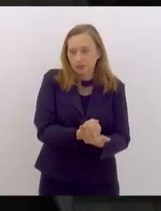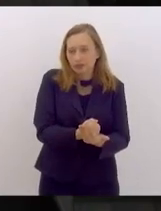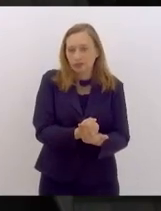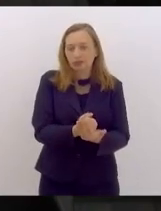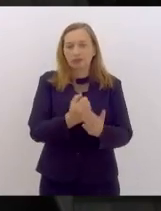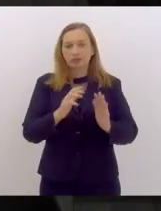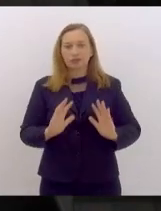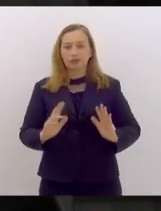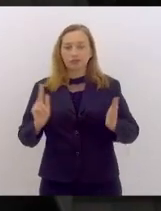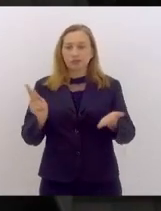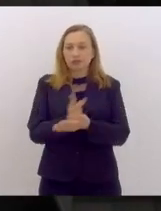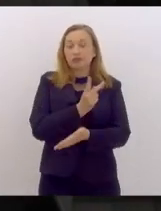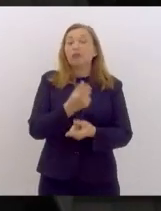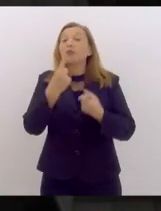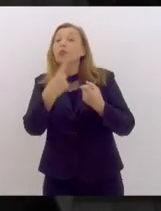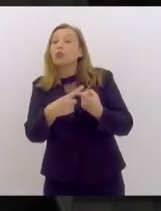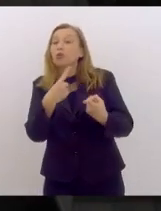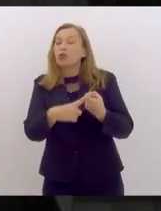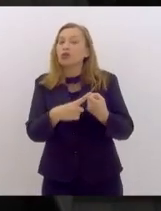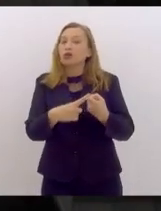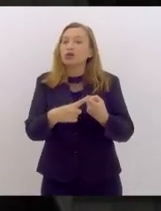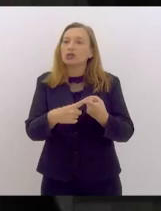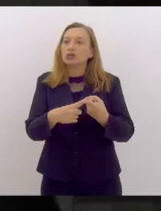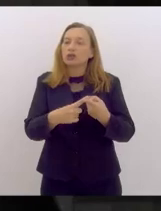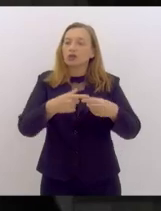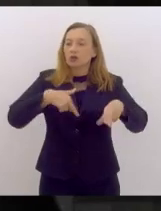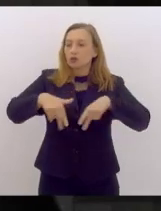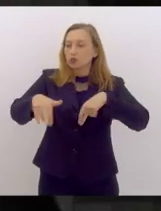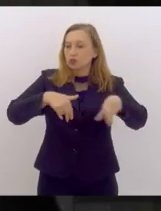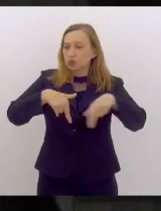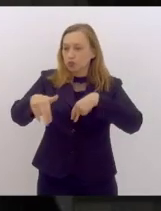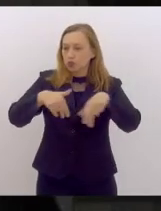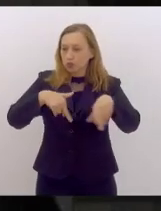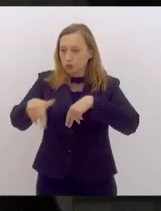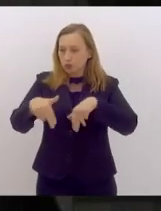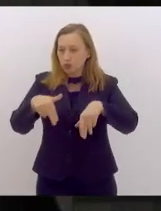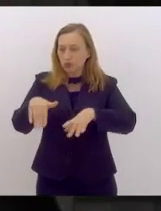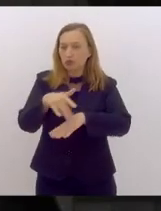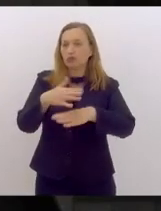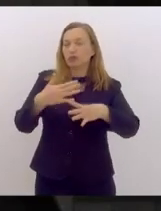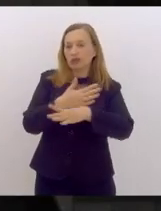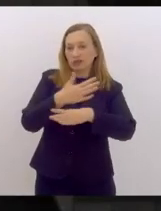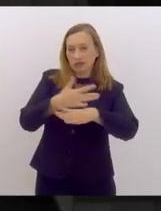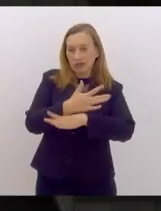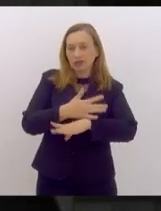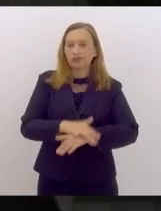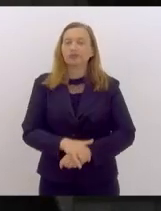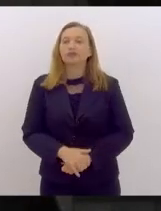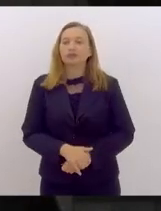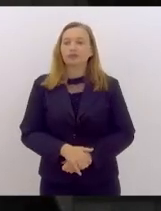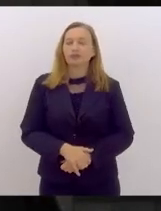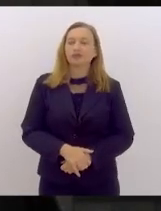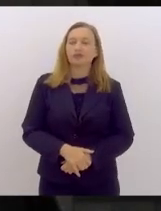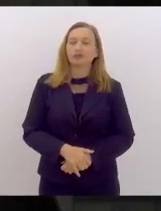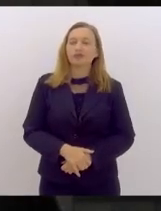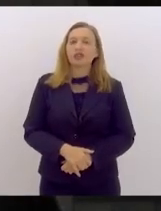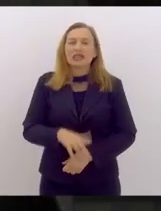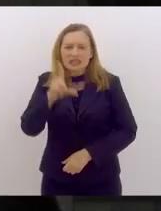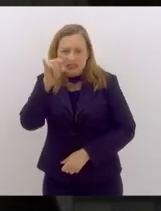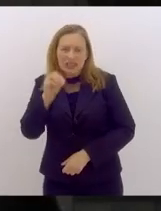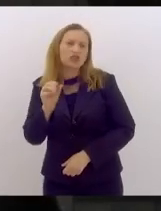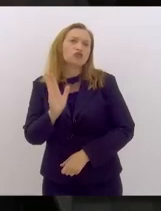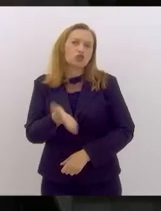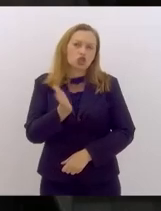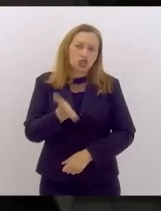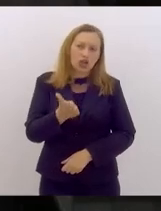episódios porque me desloquei muito pela cidade tive logo muito cedo